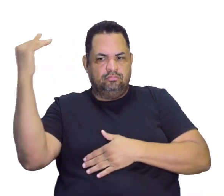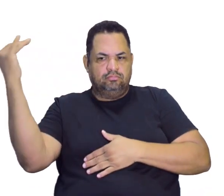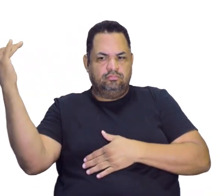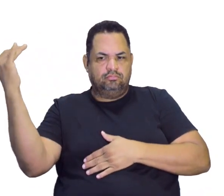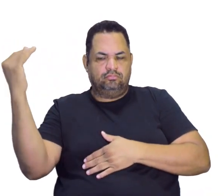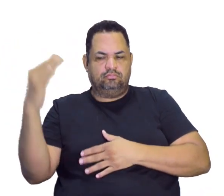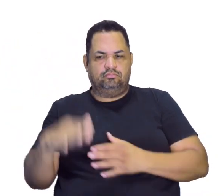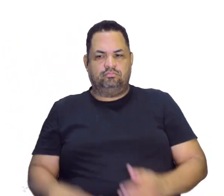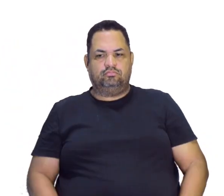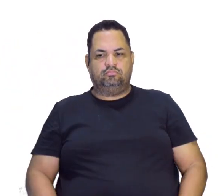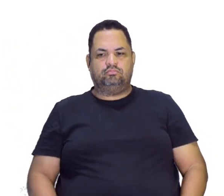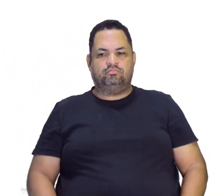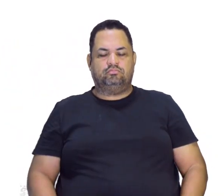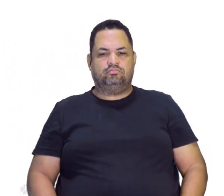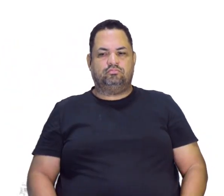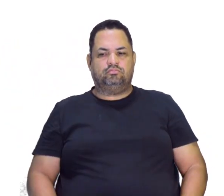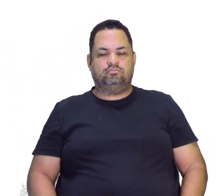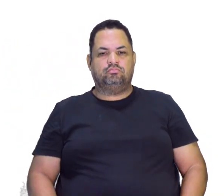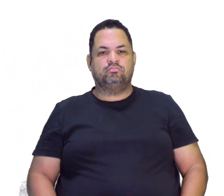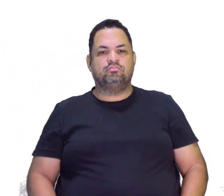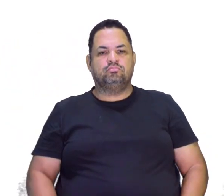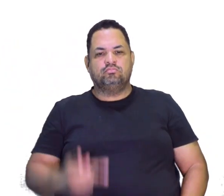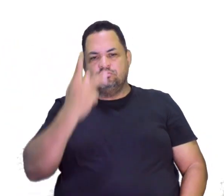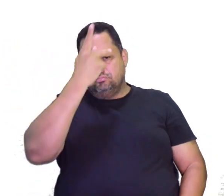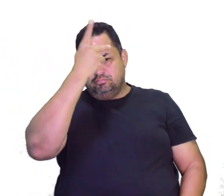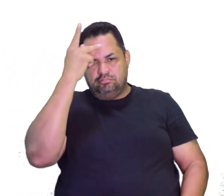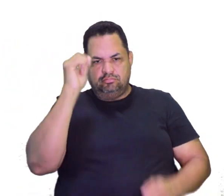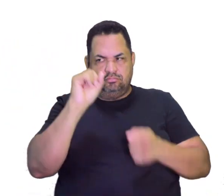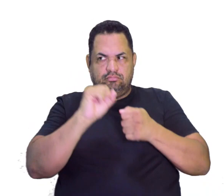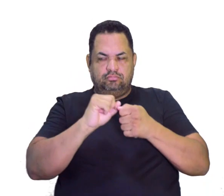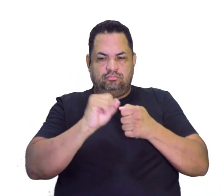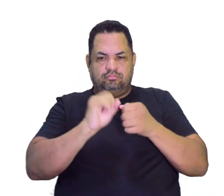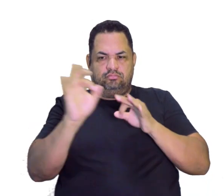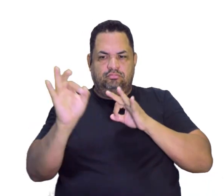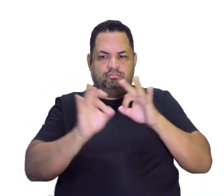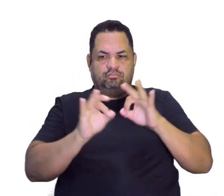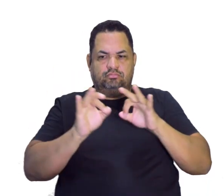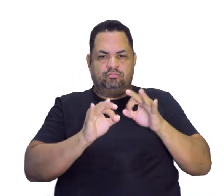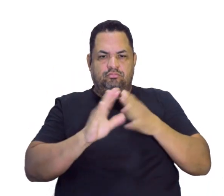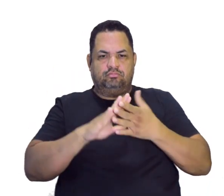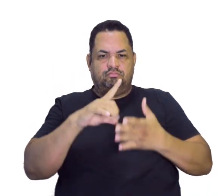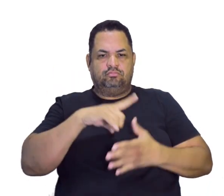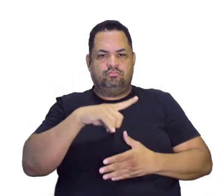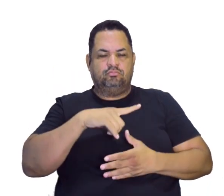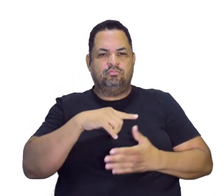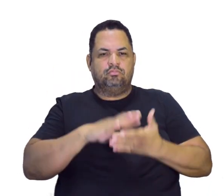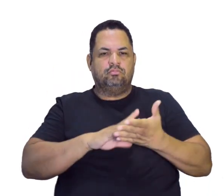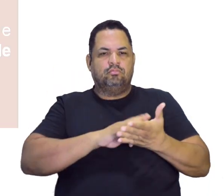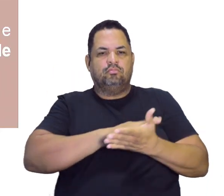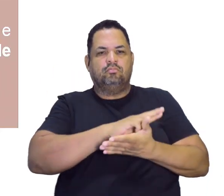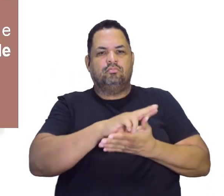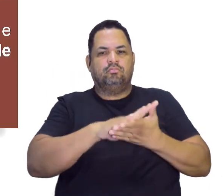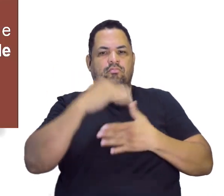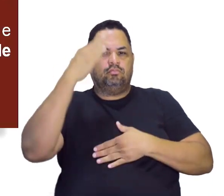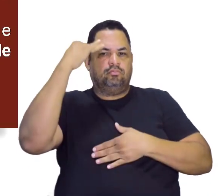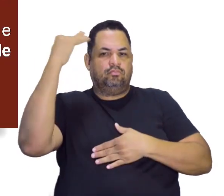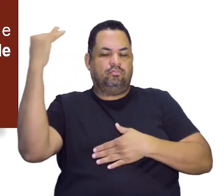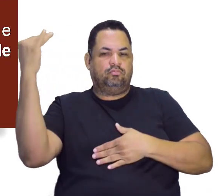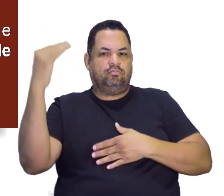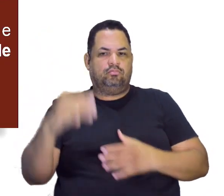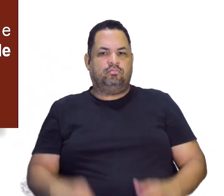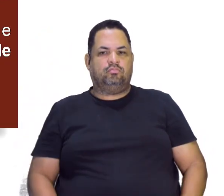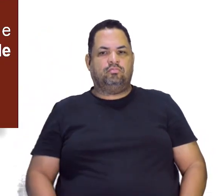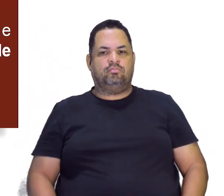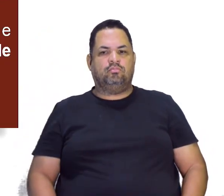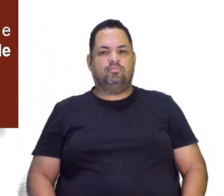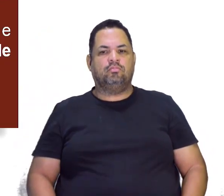caba peste aí são as pessoas que fizeram essa organização entre eles tem os mais importantes os mais se